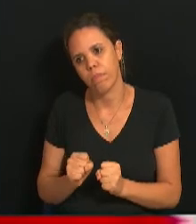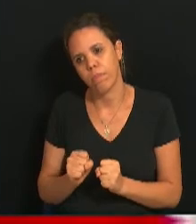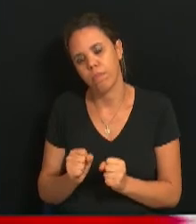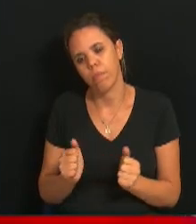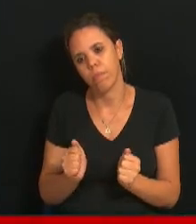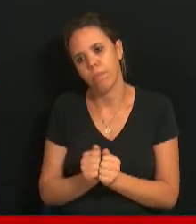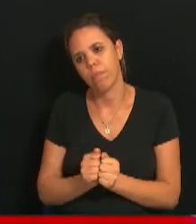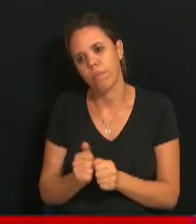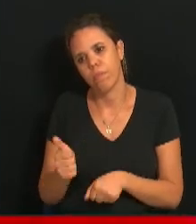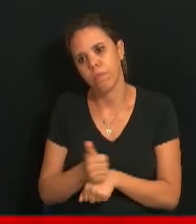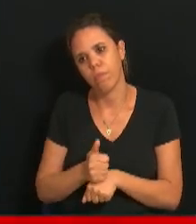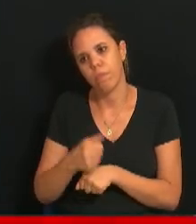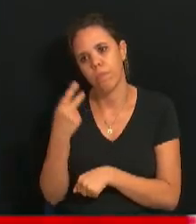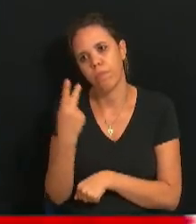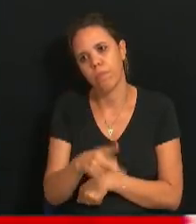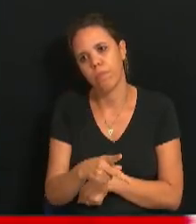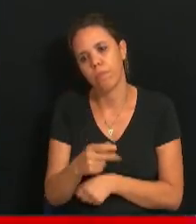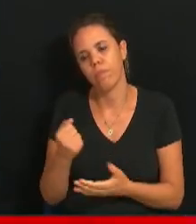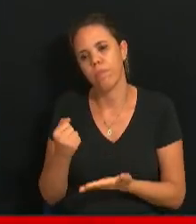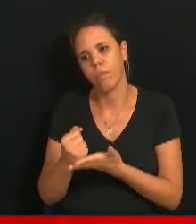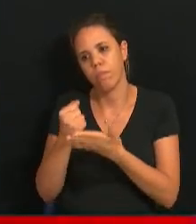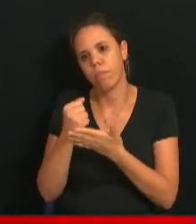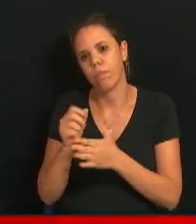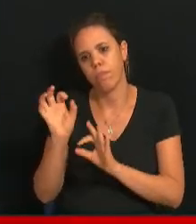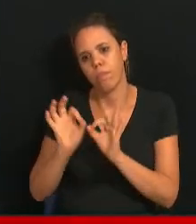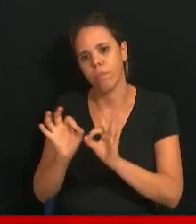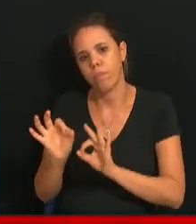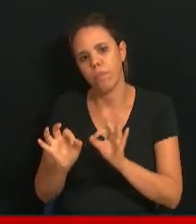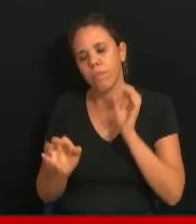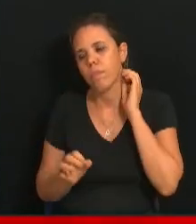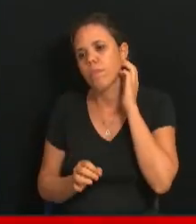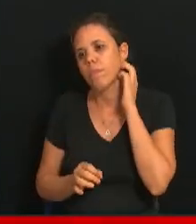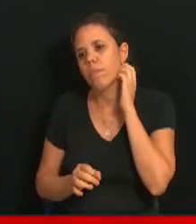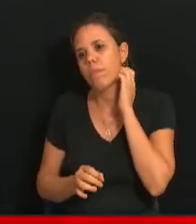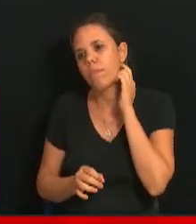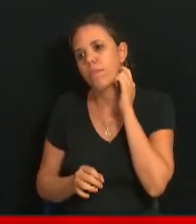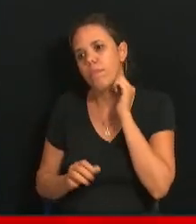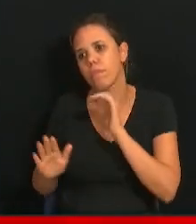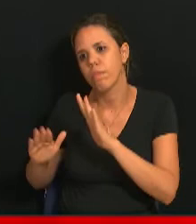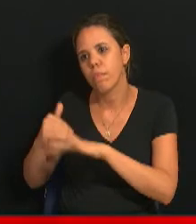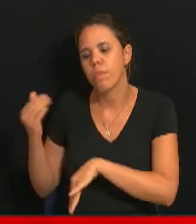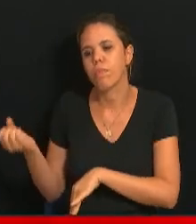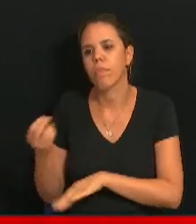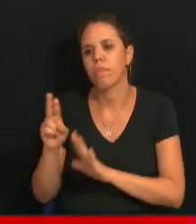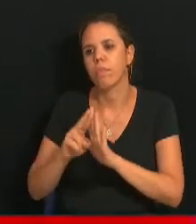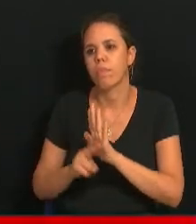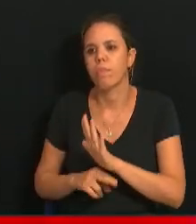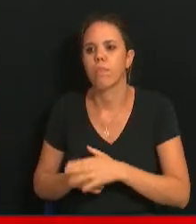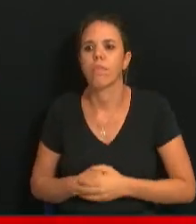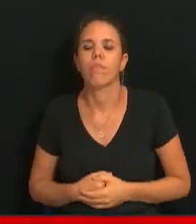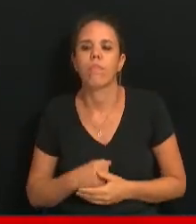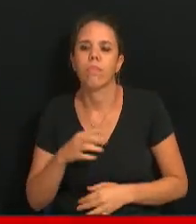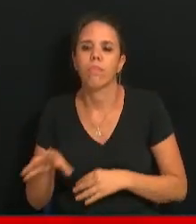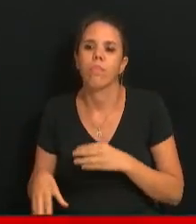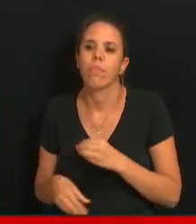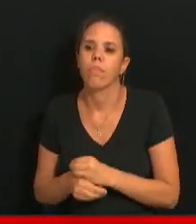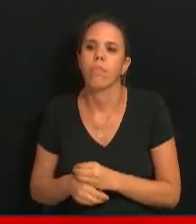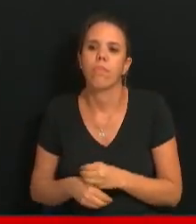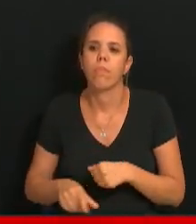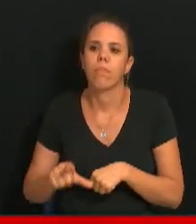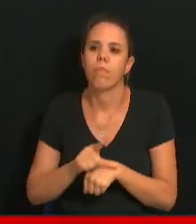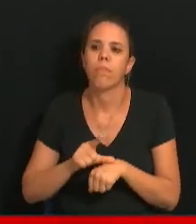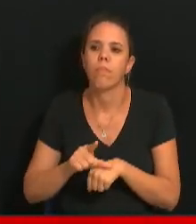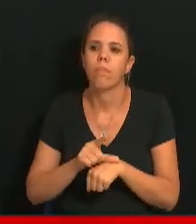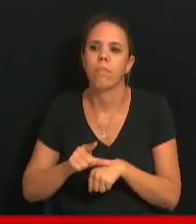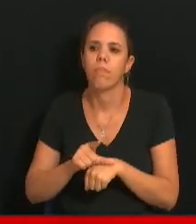outros segmentos, ajudar na elaboração e na construção de normas, né, complementares à legislação,